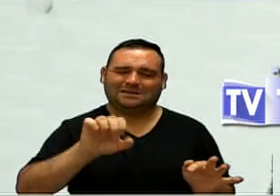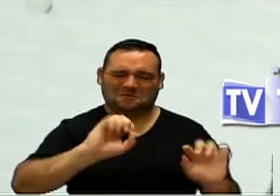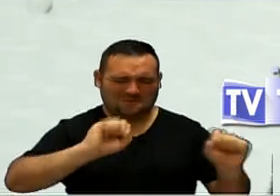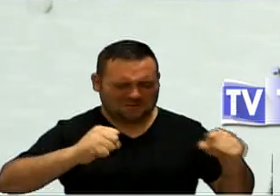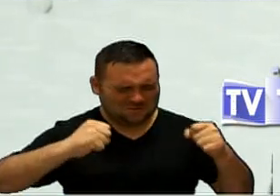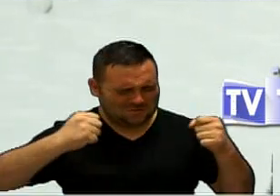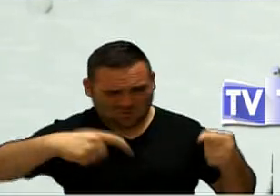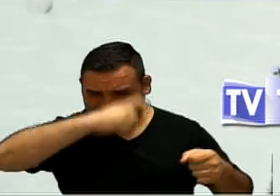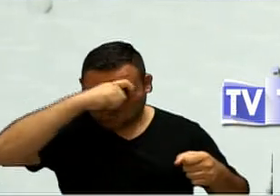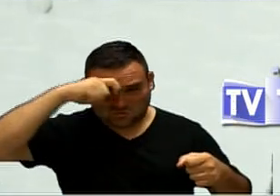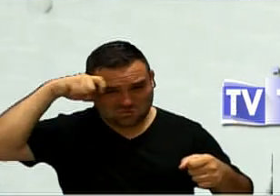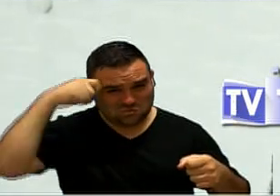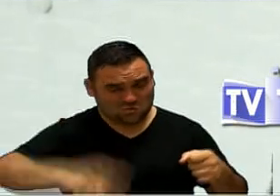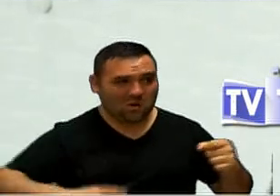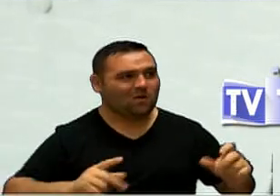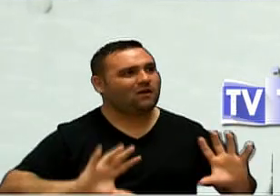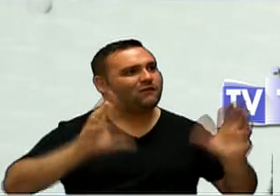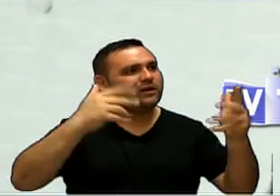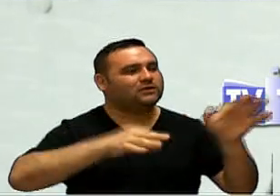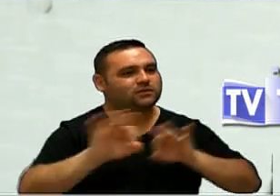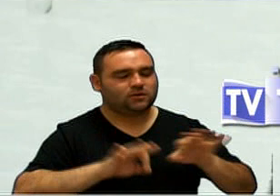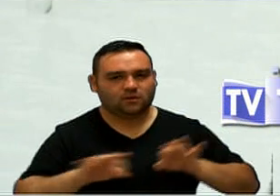sabe, muito para conseguir fazer essa festa.